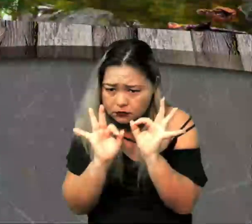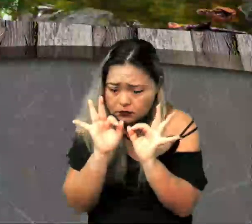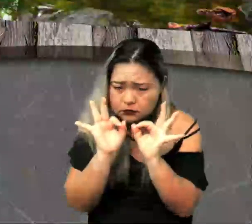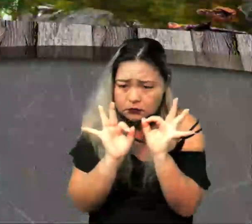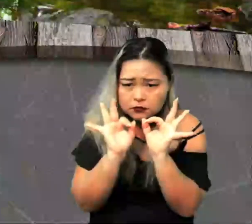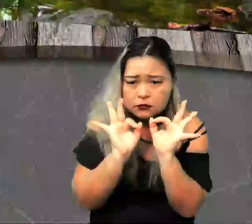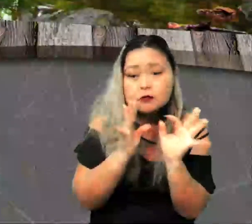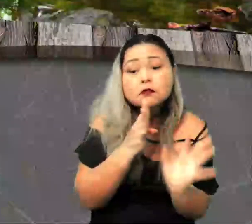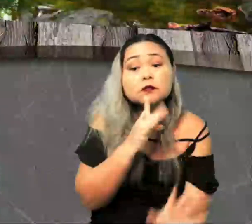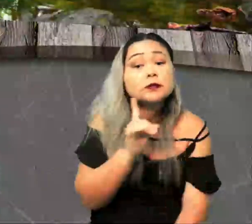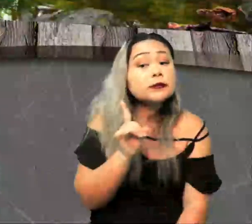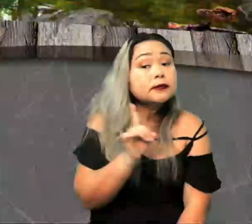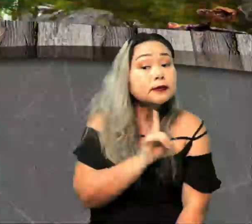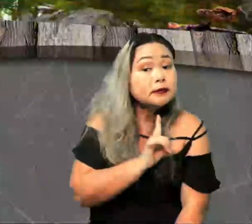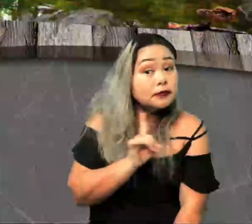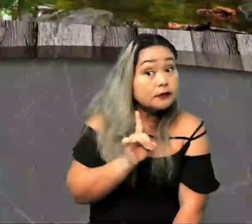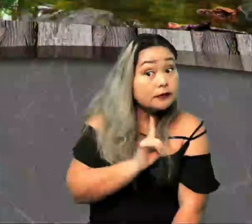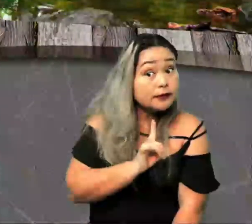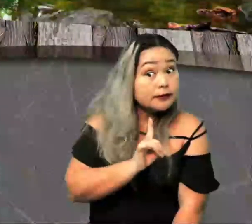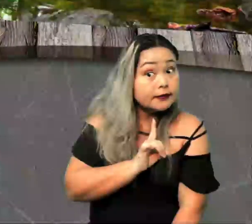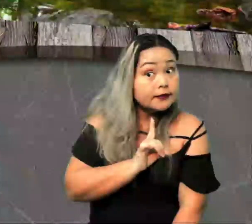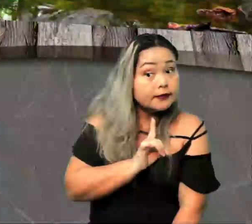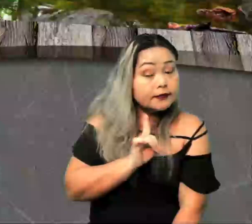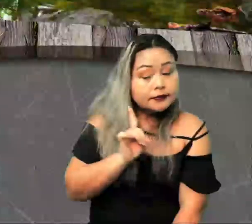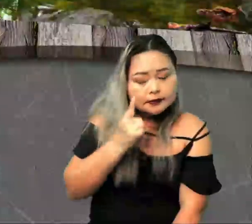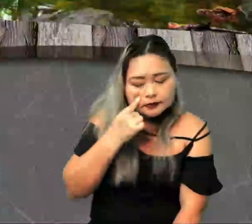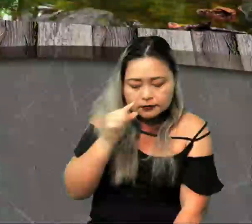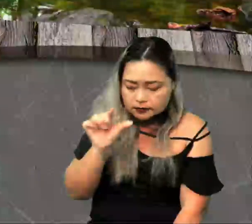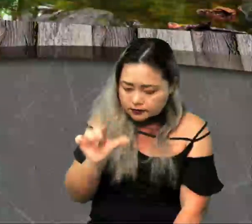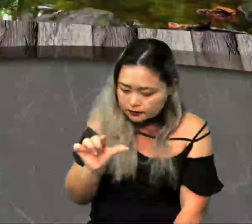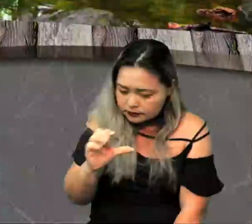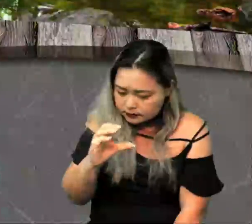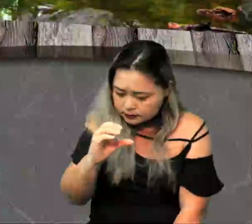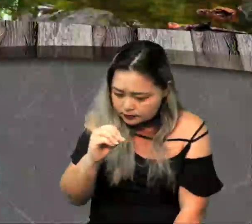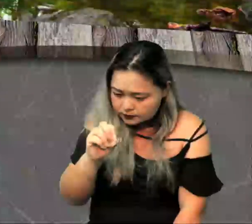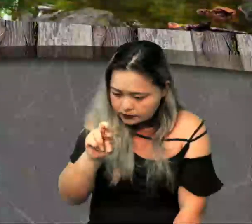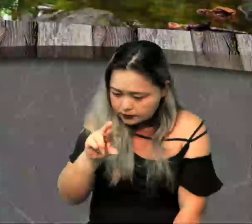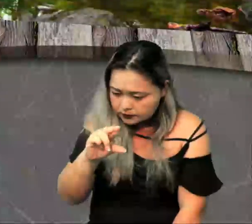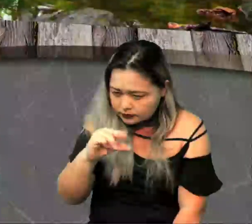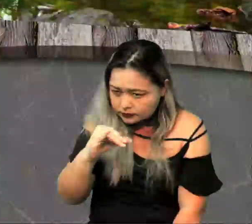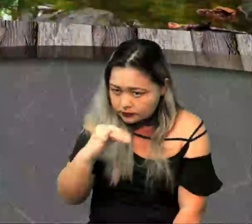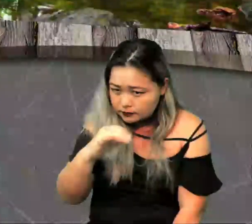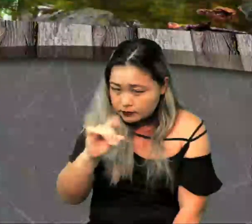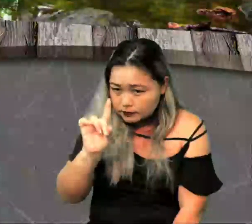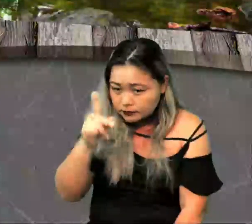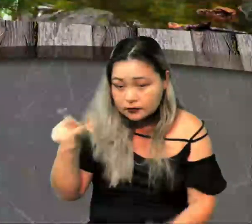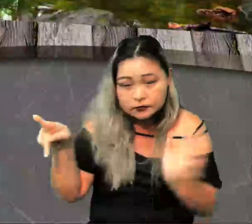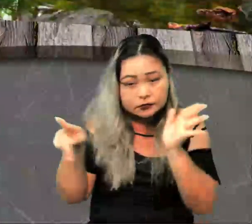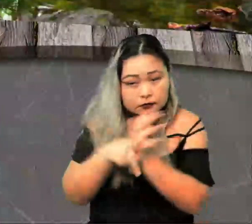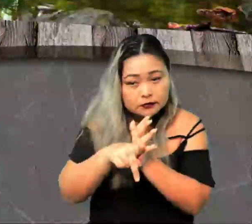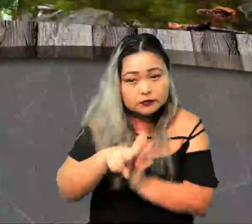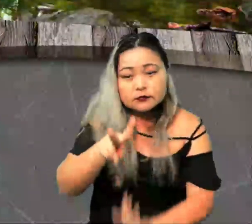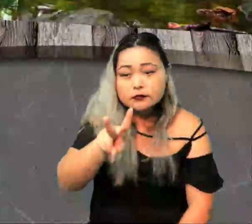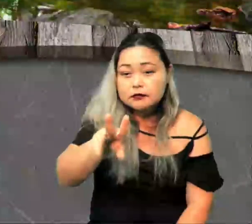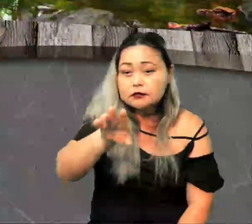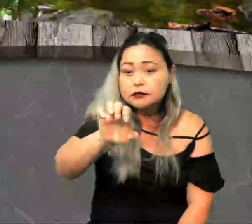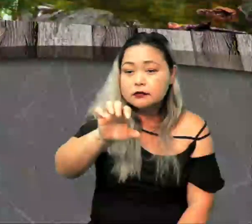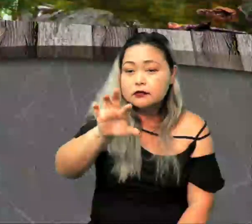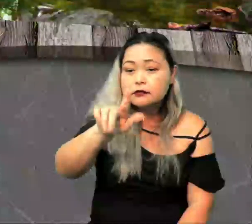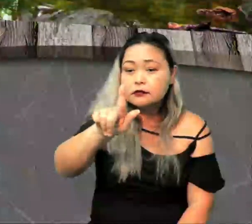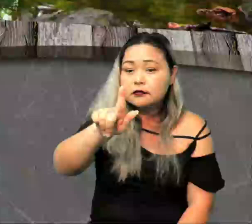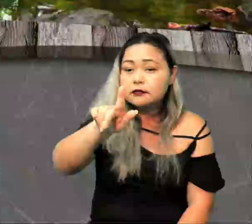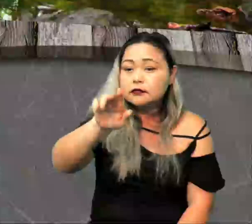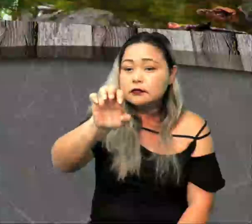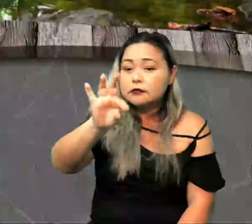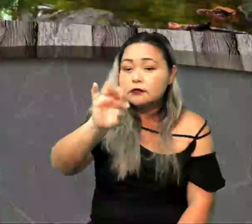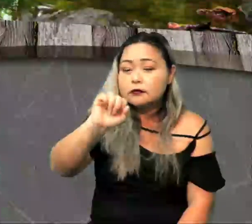não era conhecida ainda. Ele pegou um pedacinho de cortiça, que a gente sabe que é de origem vegetal, cortou em uma